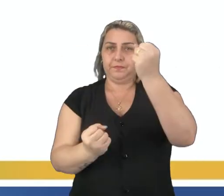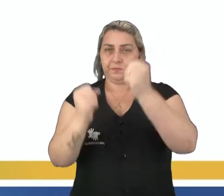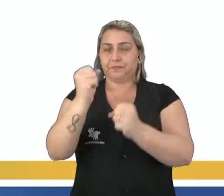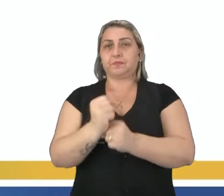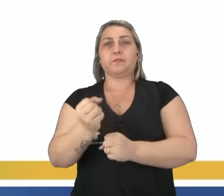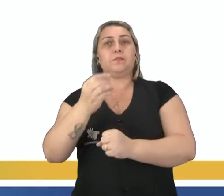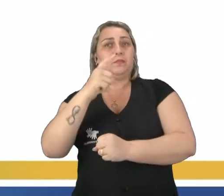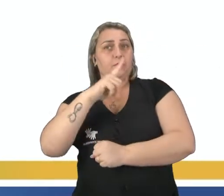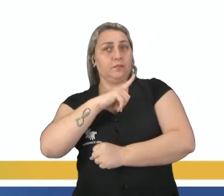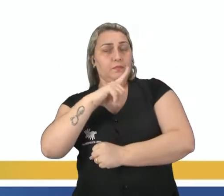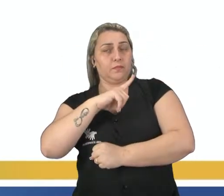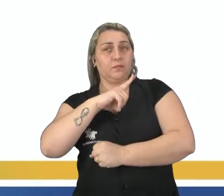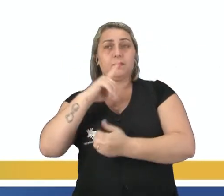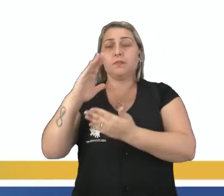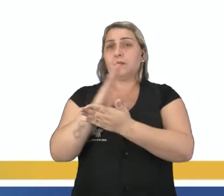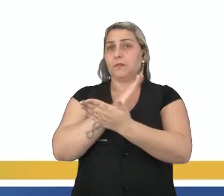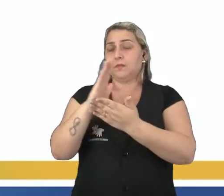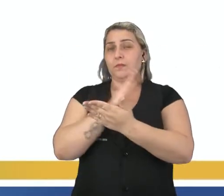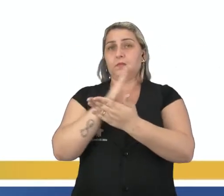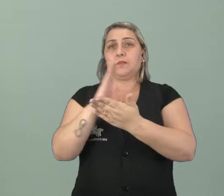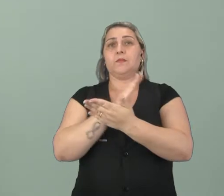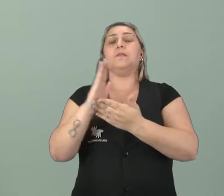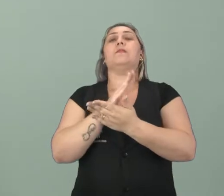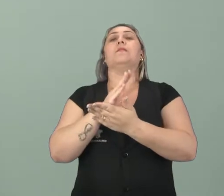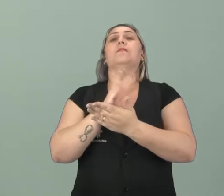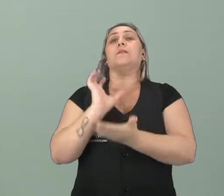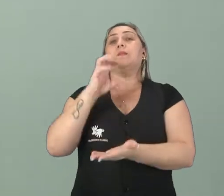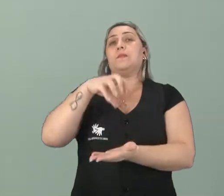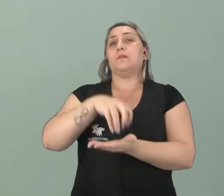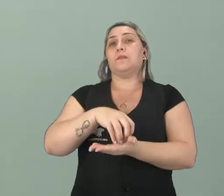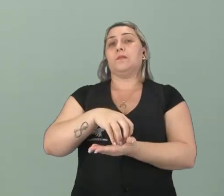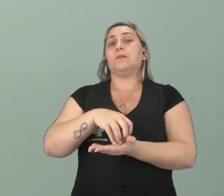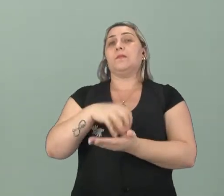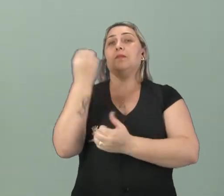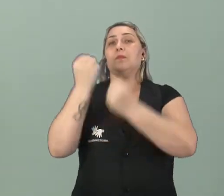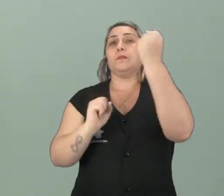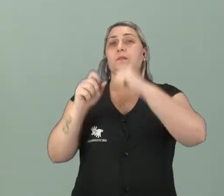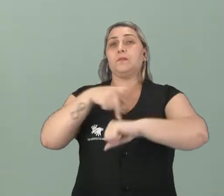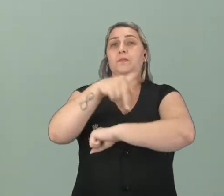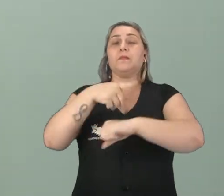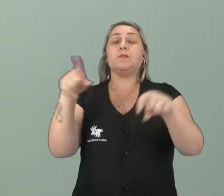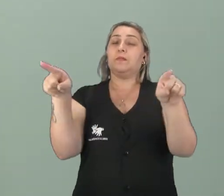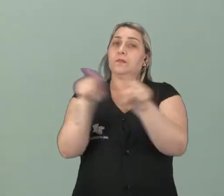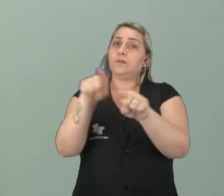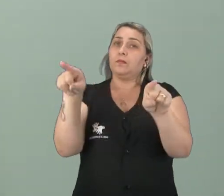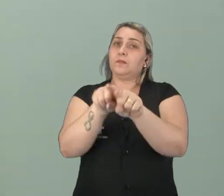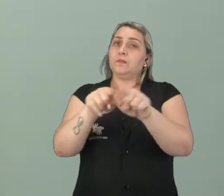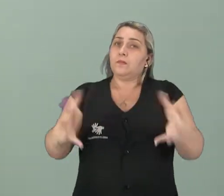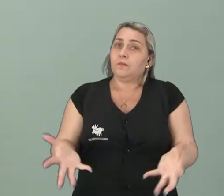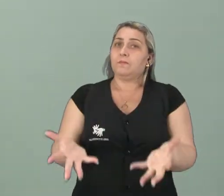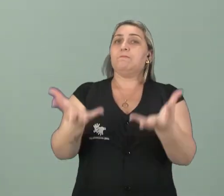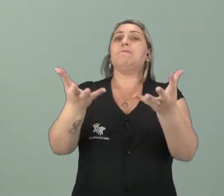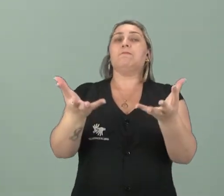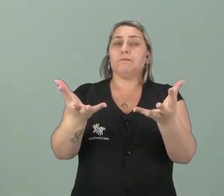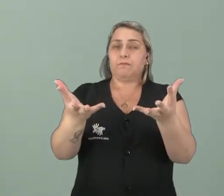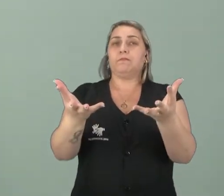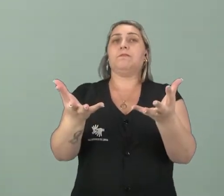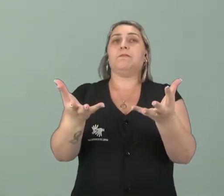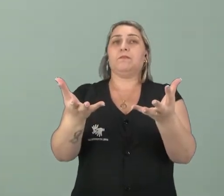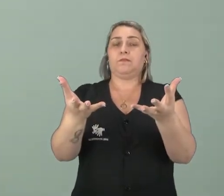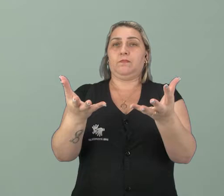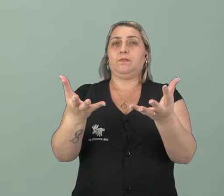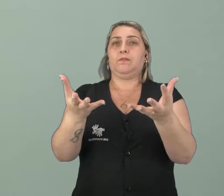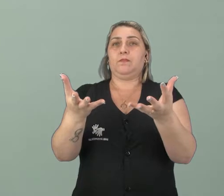menos tendo alguns núcleos industriais em seus países, isso também influenciou bastante